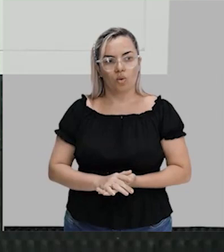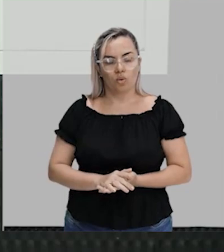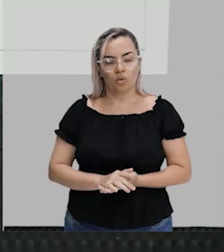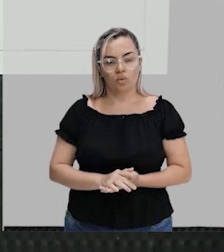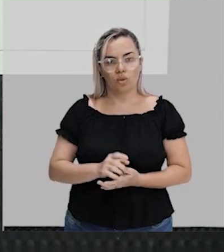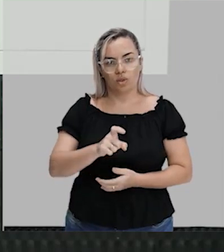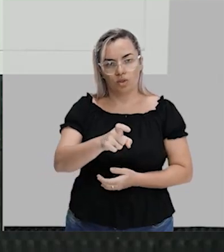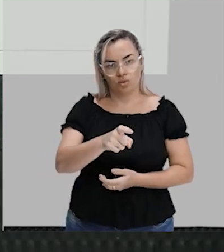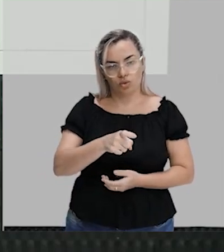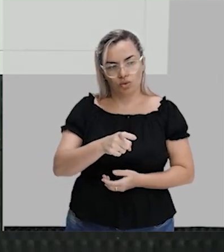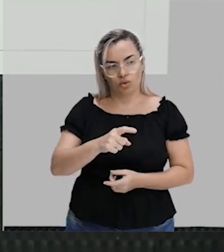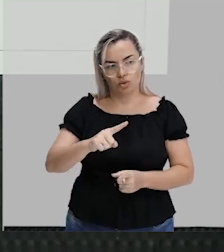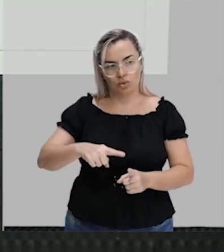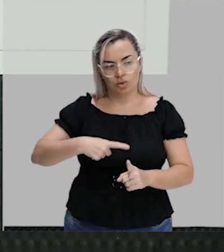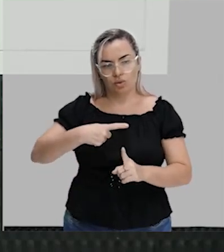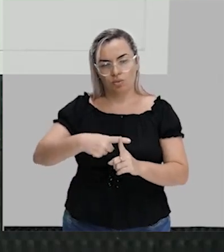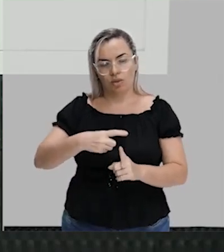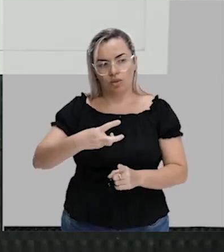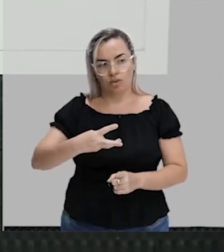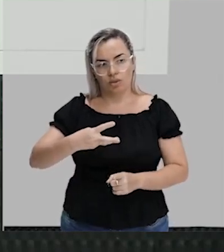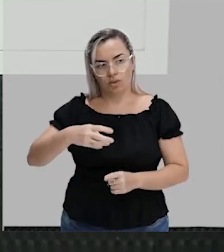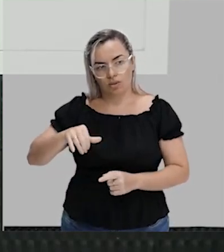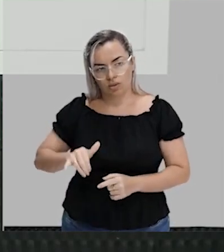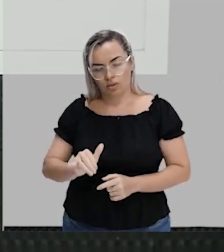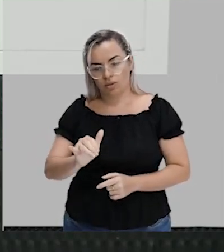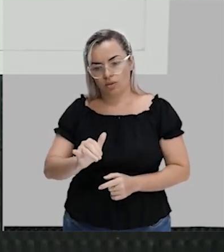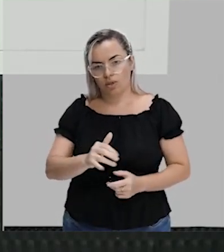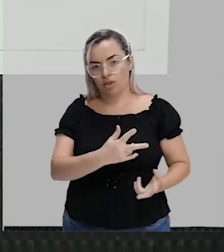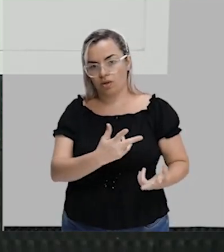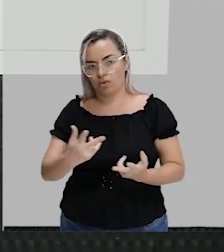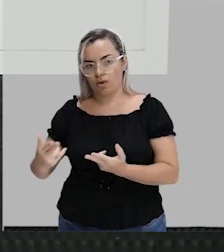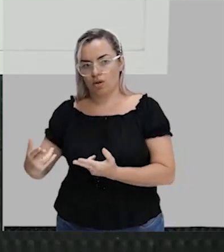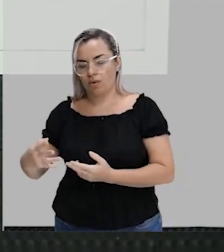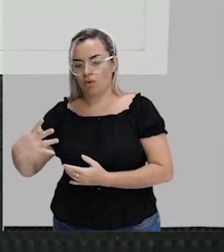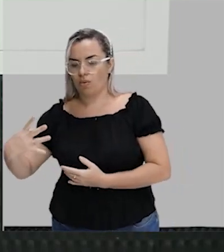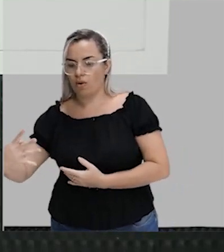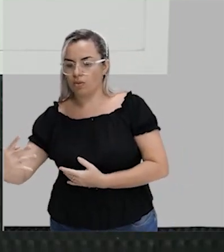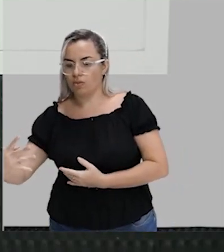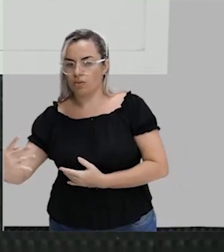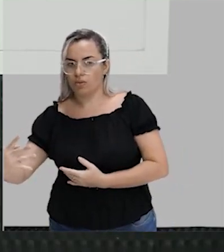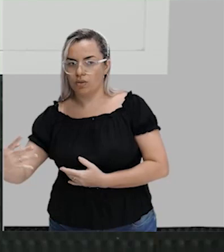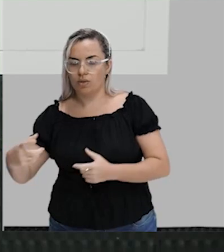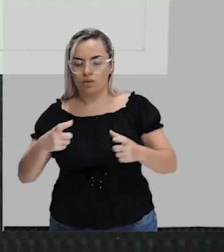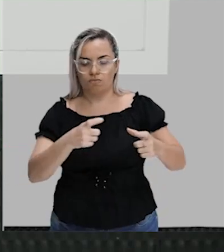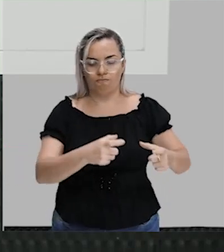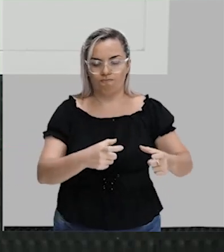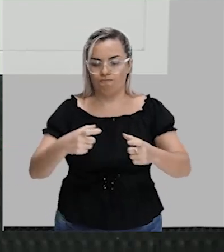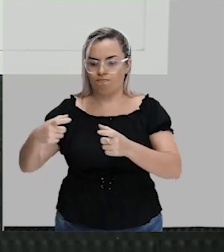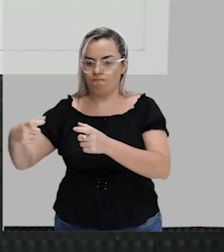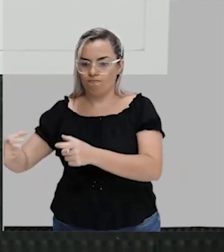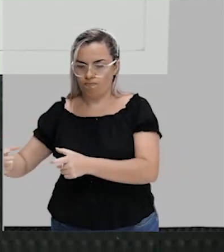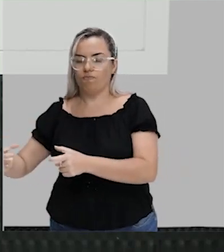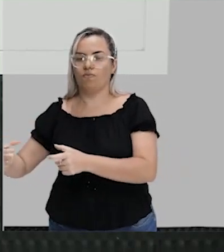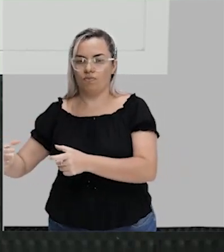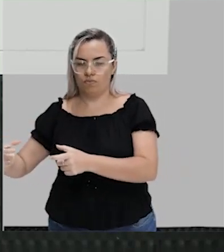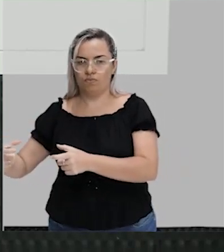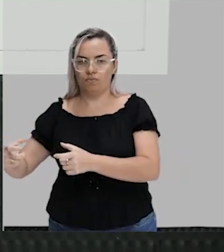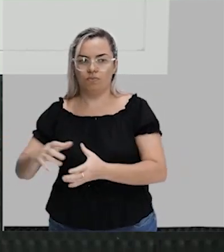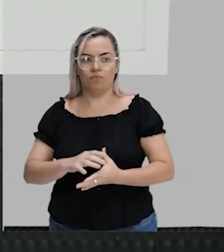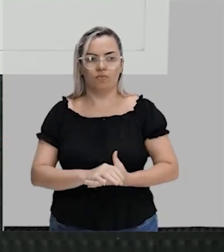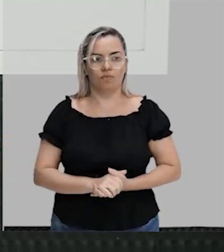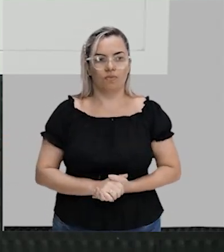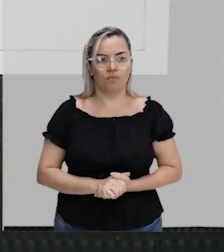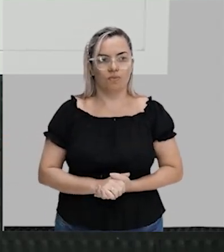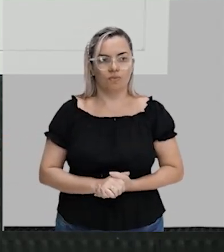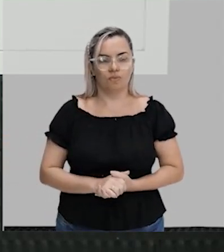+ 3y eu tenho que igualar ele com quem com quatro porque ele tá na mesma posição então na mesma posição